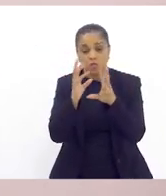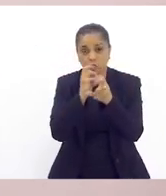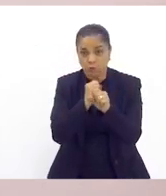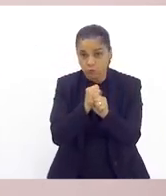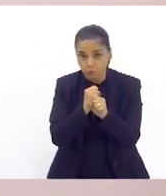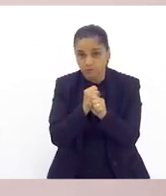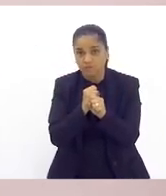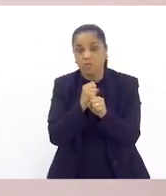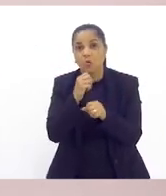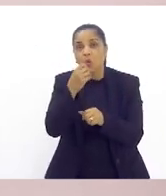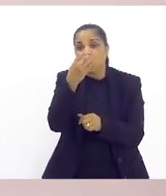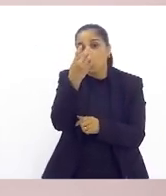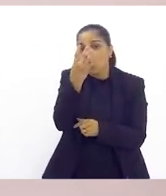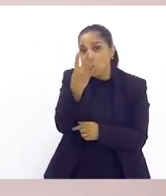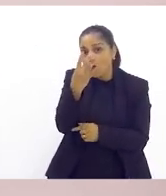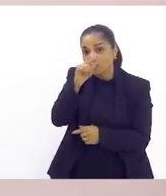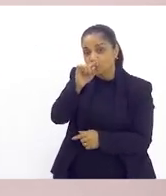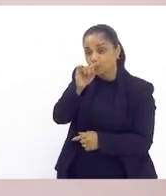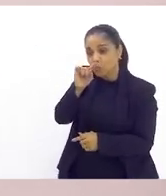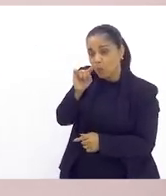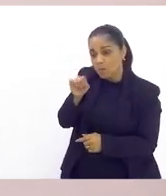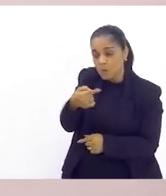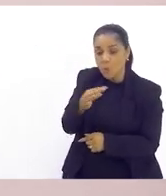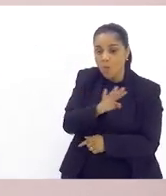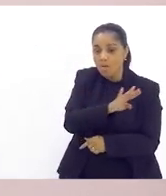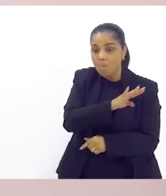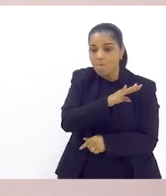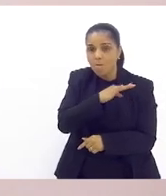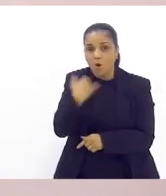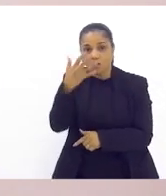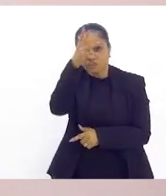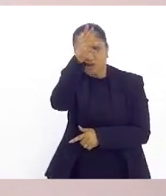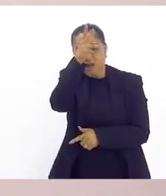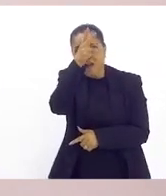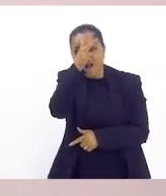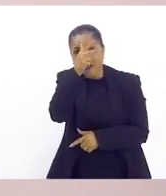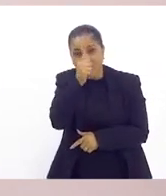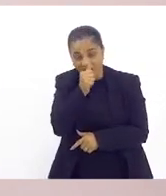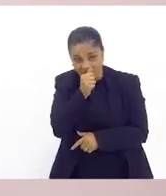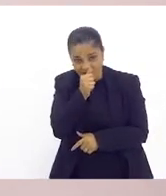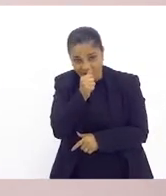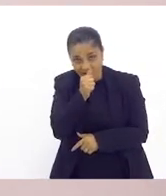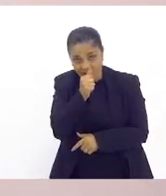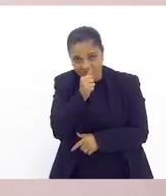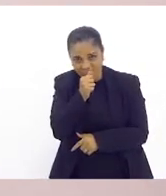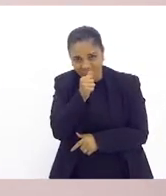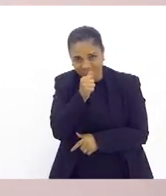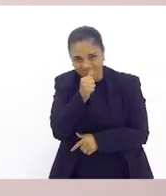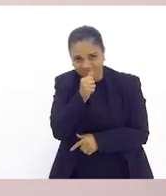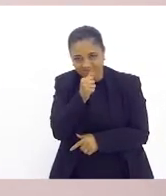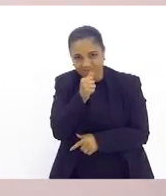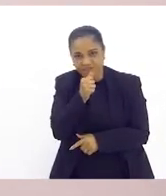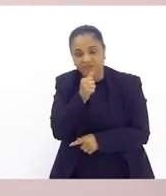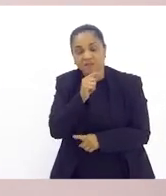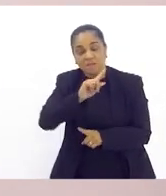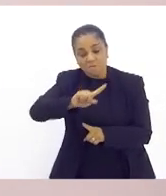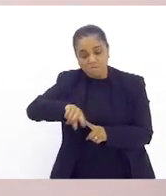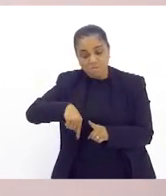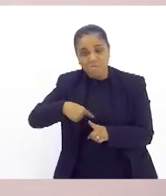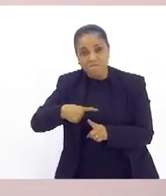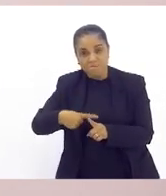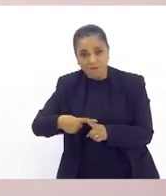4.000 mortes dia de aves abatidas de aves vivas né claro né e a bate-foras abatidas então